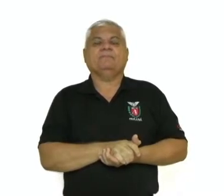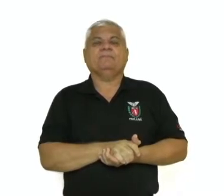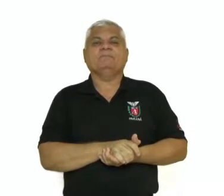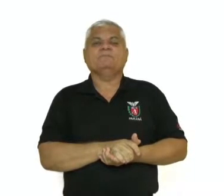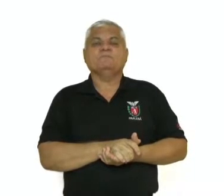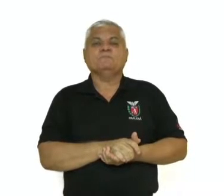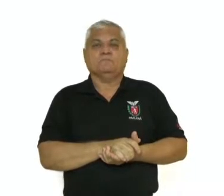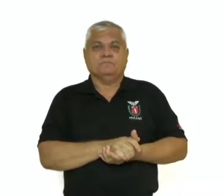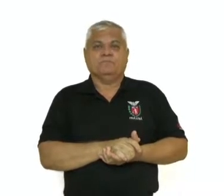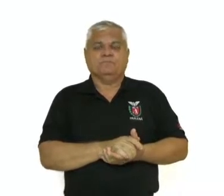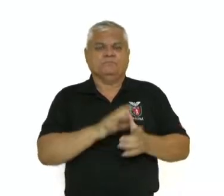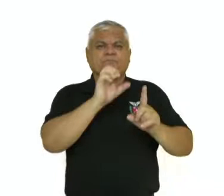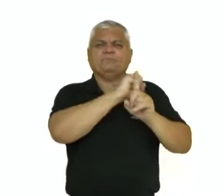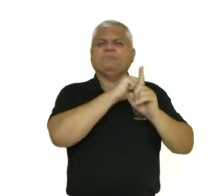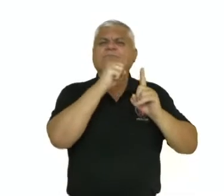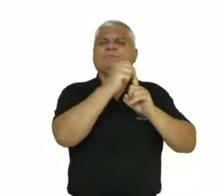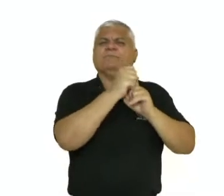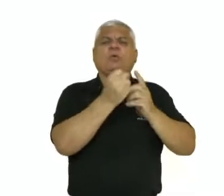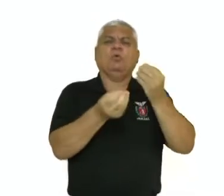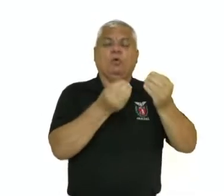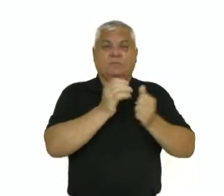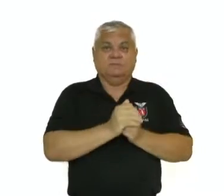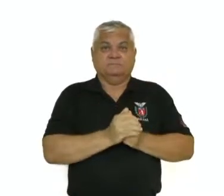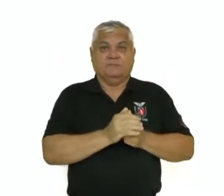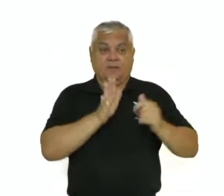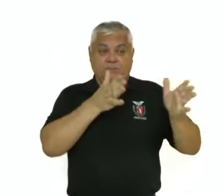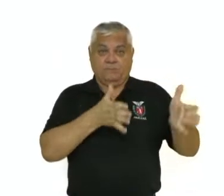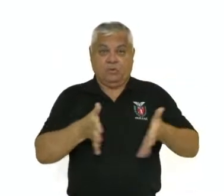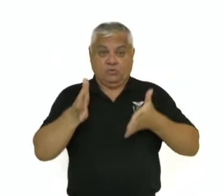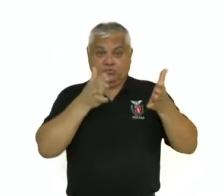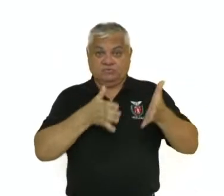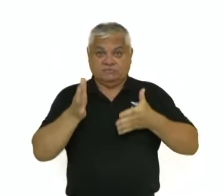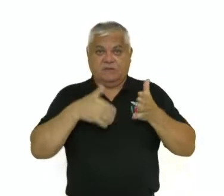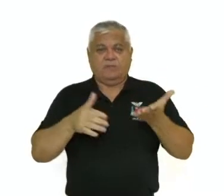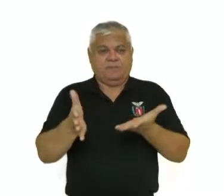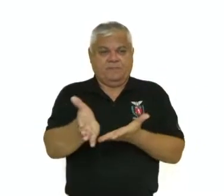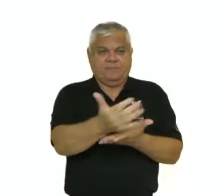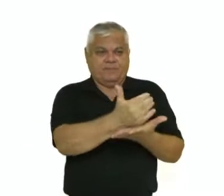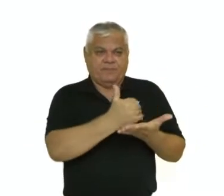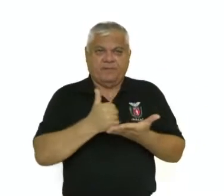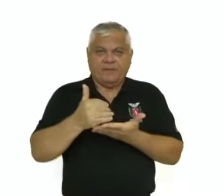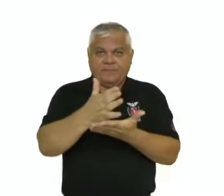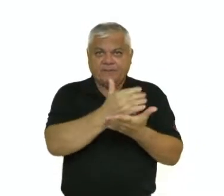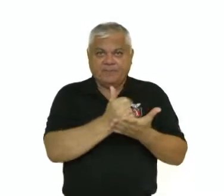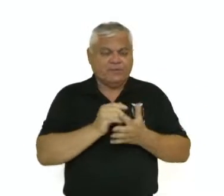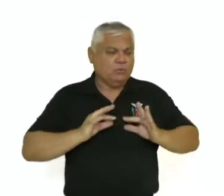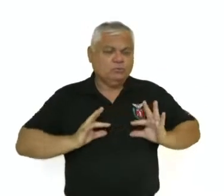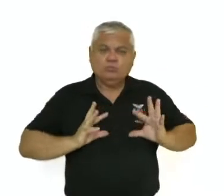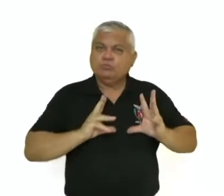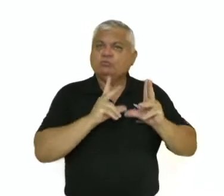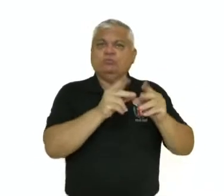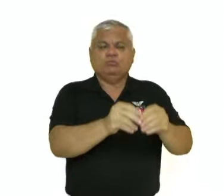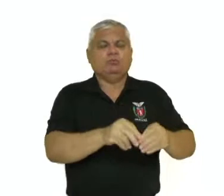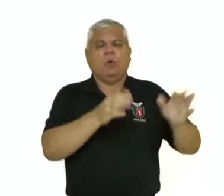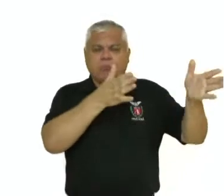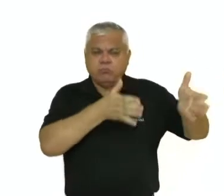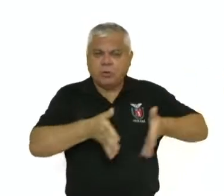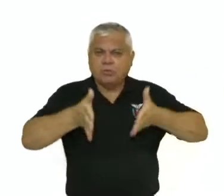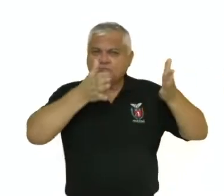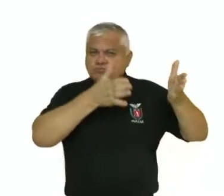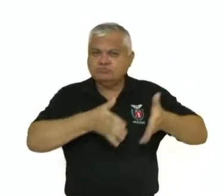Características do sistema socialista. Os meios de produção são socializados. No socialismo, toda a estrutura produtiva,